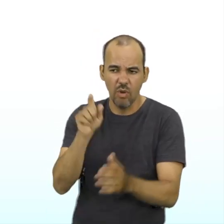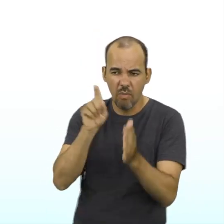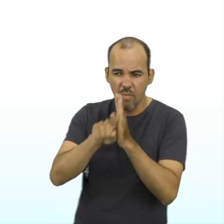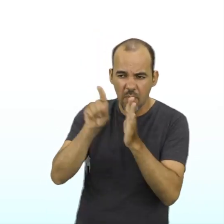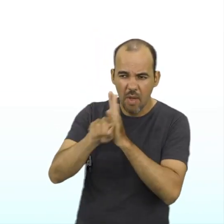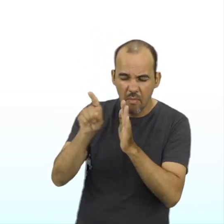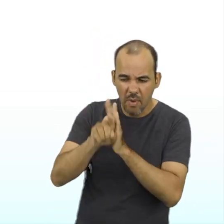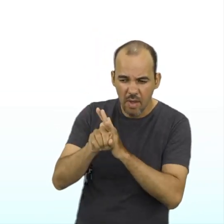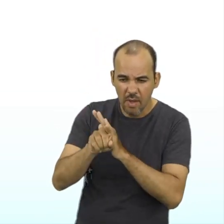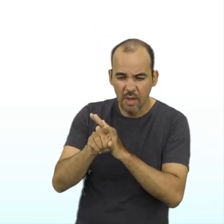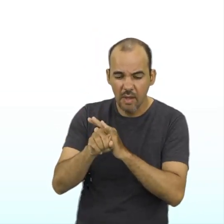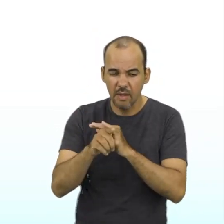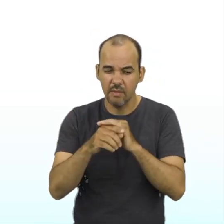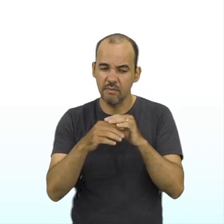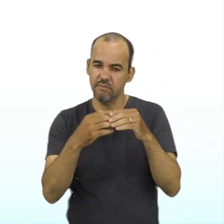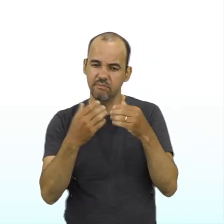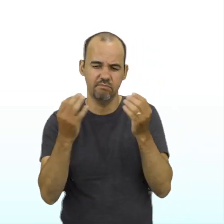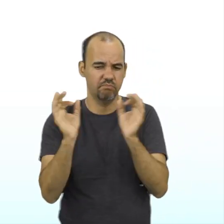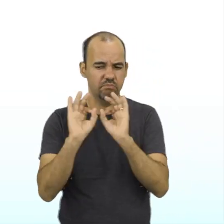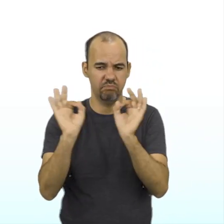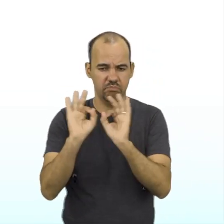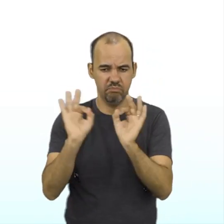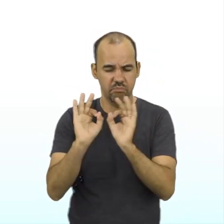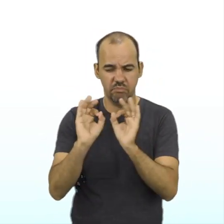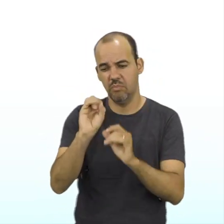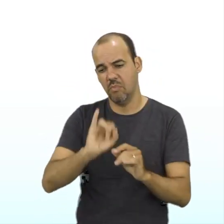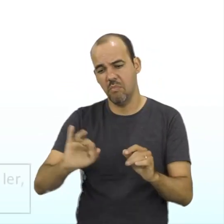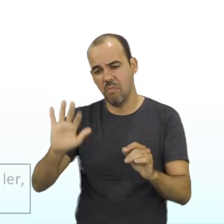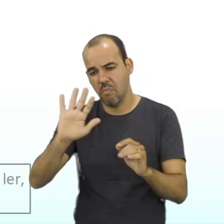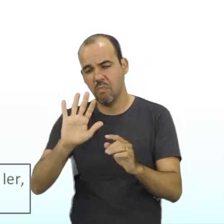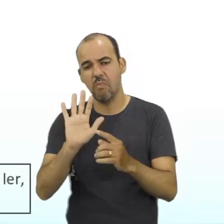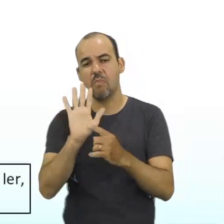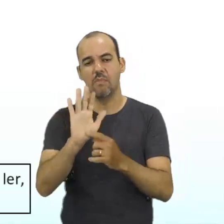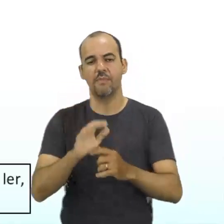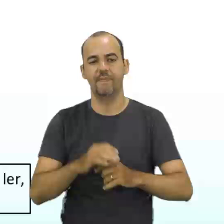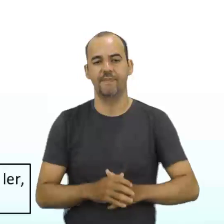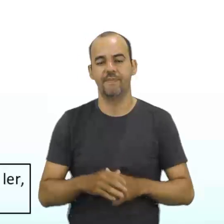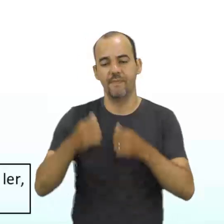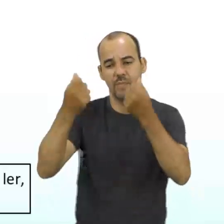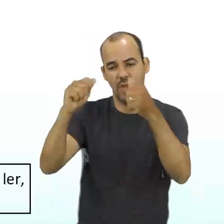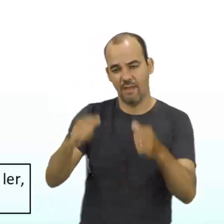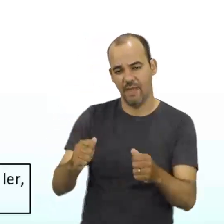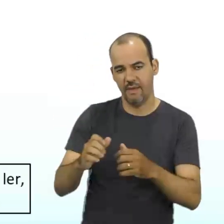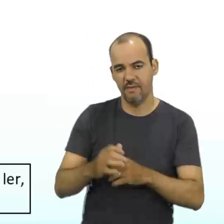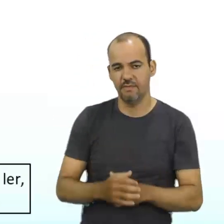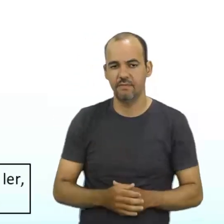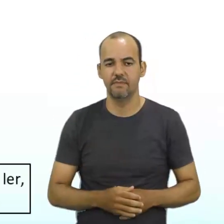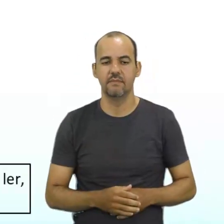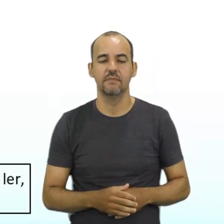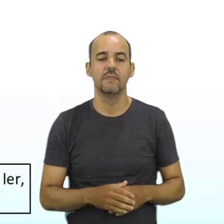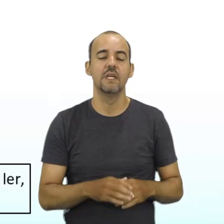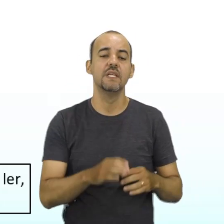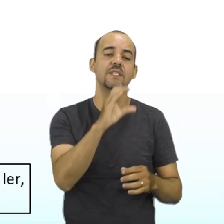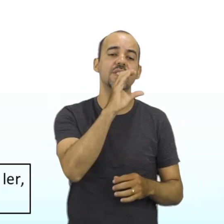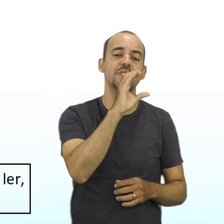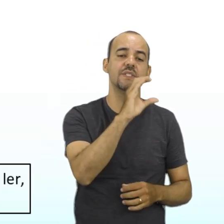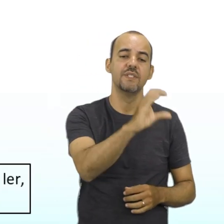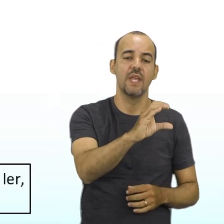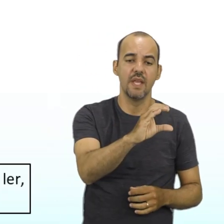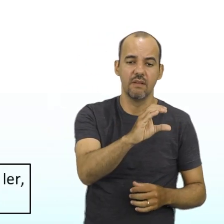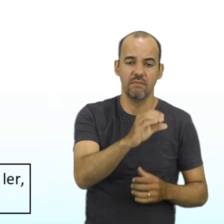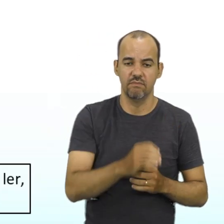questão, não diz isso, nem o cartaz do filme. A letra C, a abordagem para lidar com a dislexia é pautada